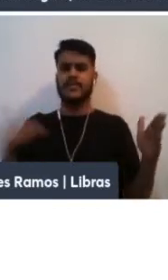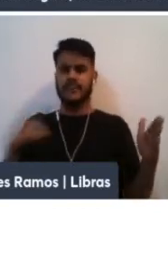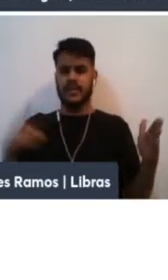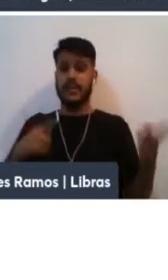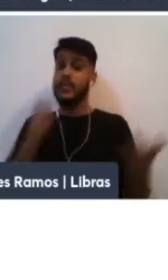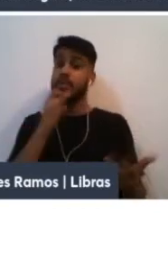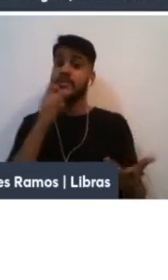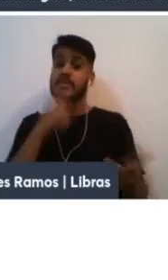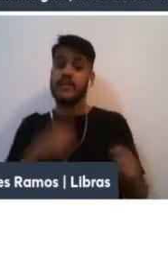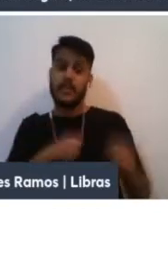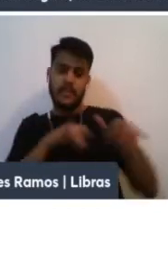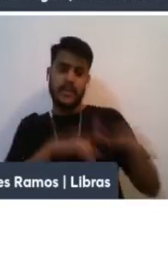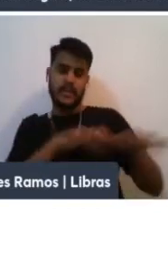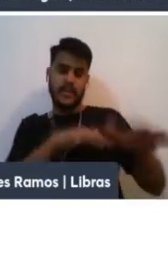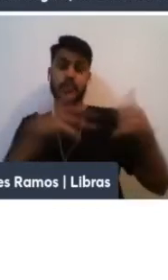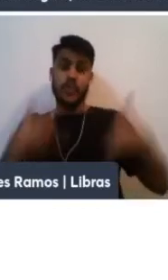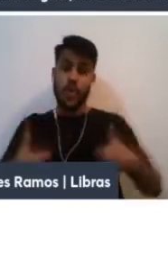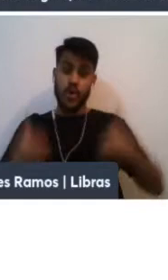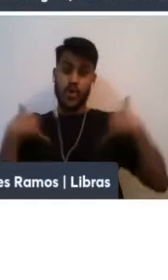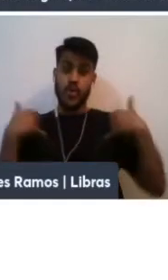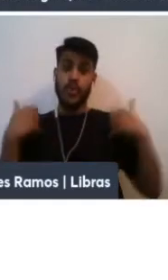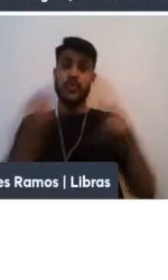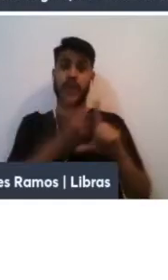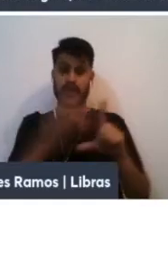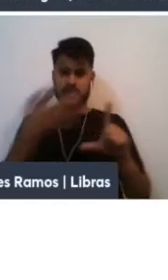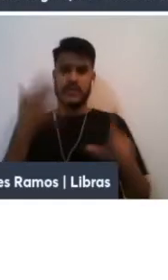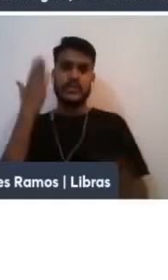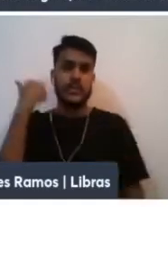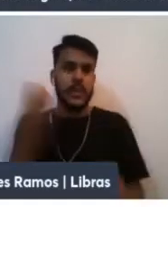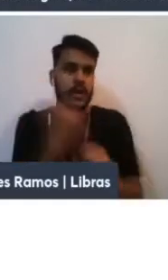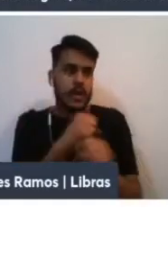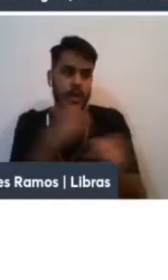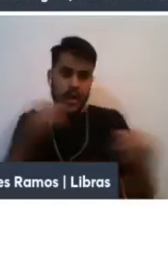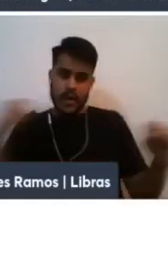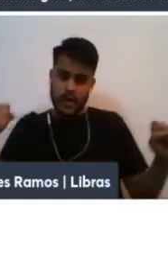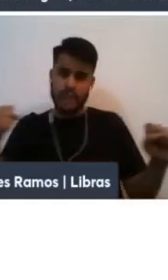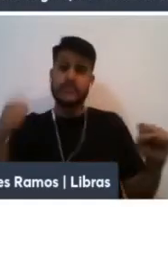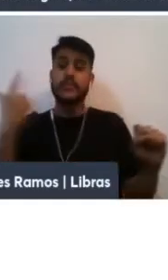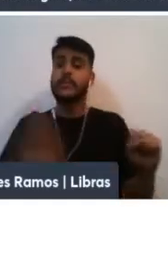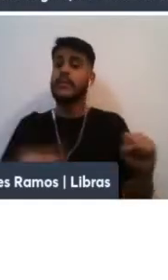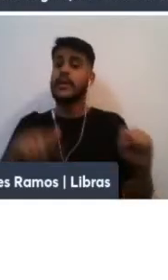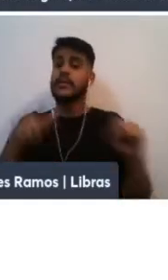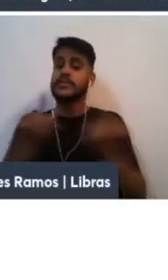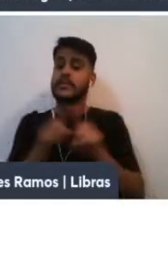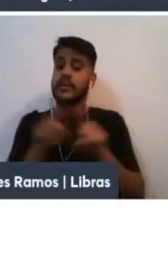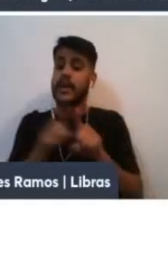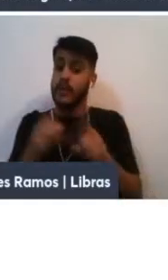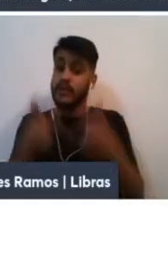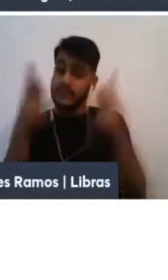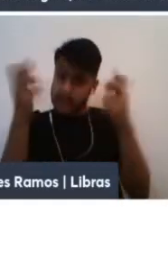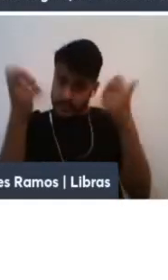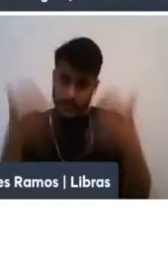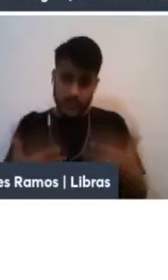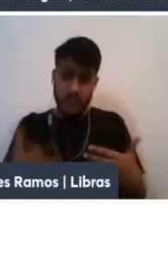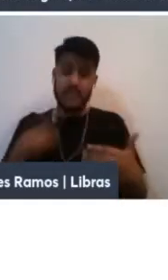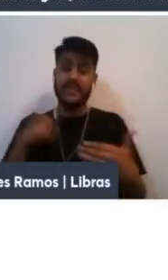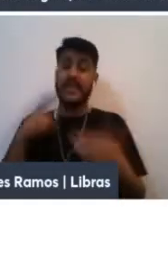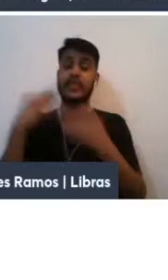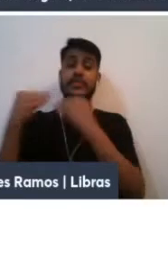como a parada do orgulho LGBT, do tamanho que é, né? O fato de ter, como você chamou a atenção, beijos gays em